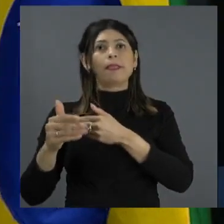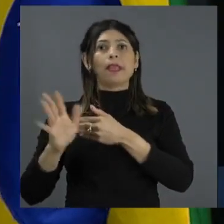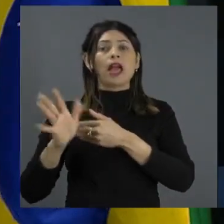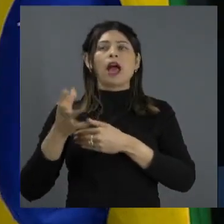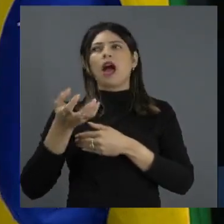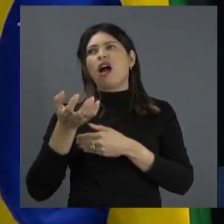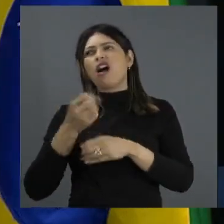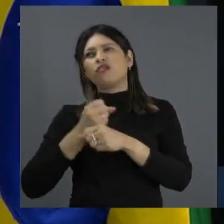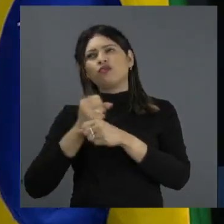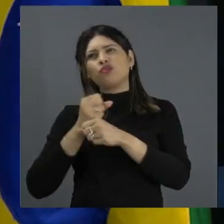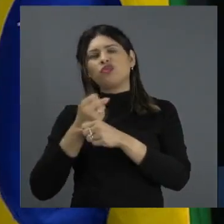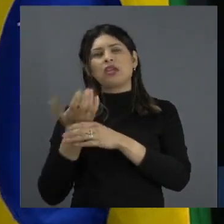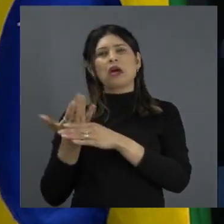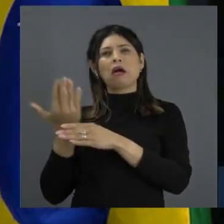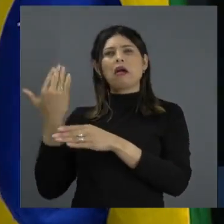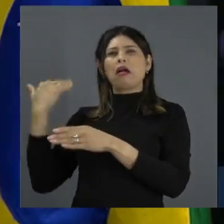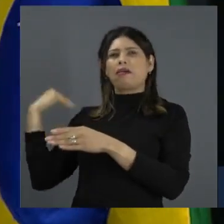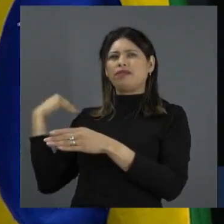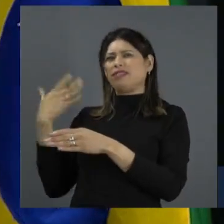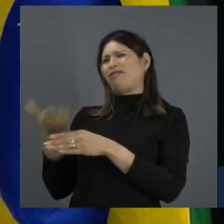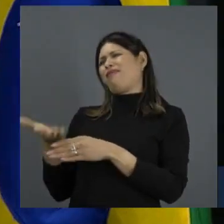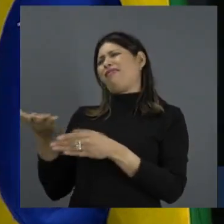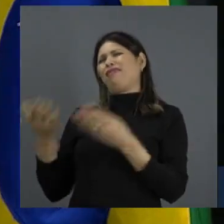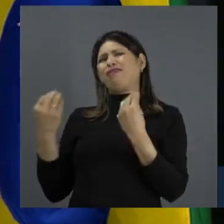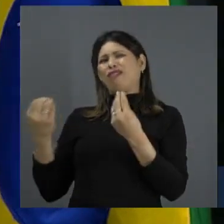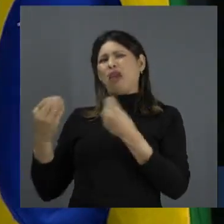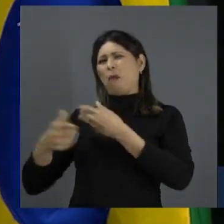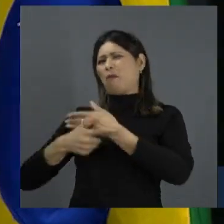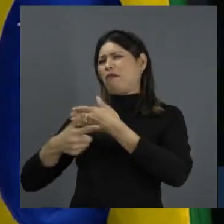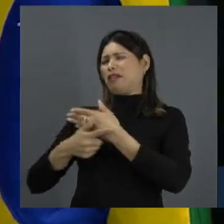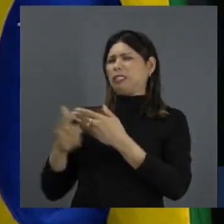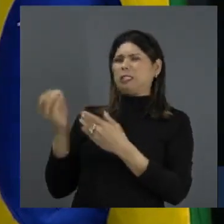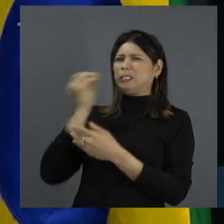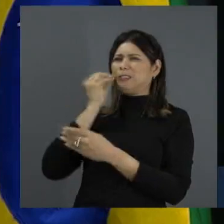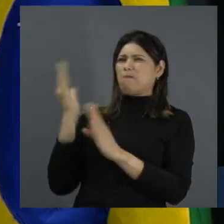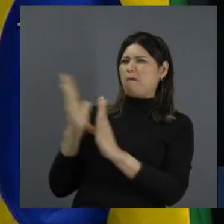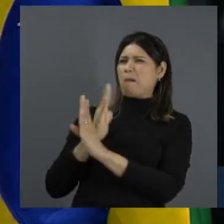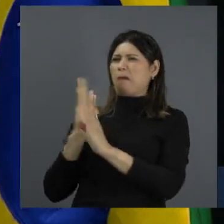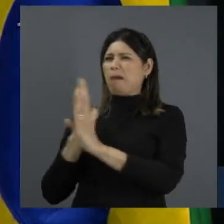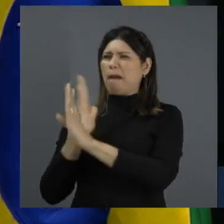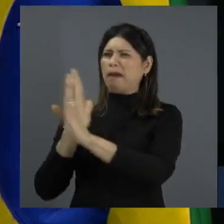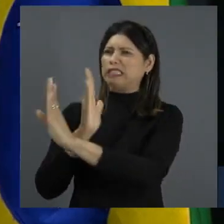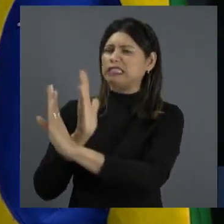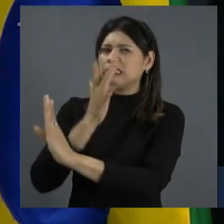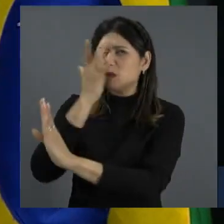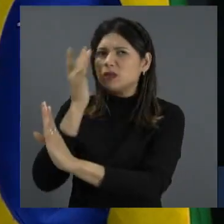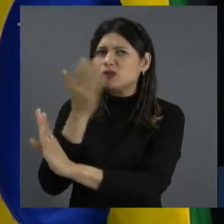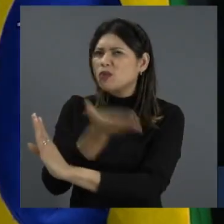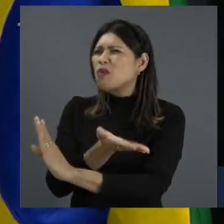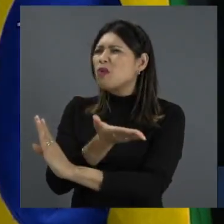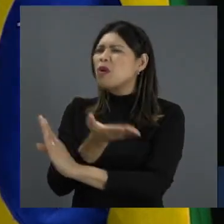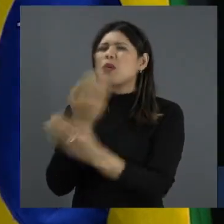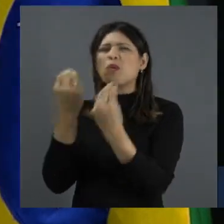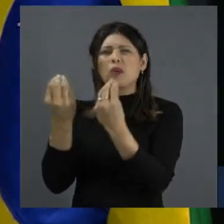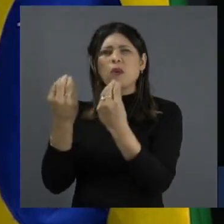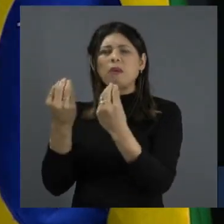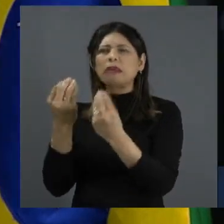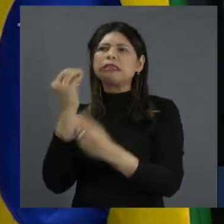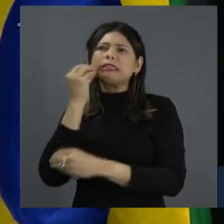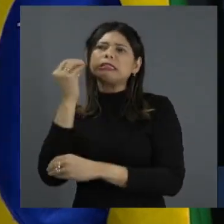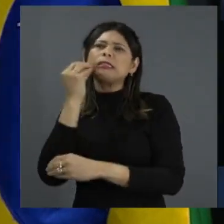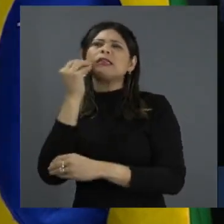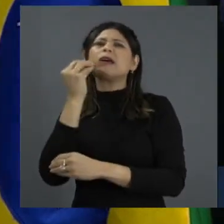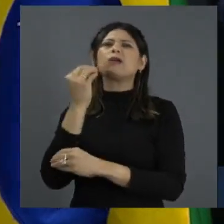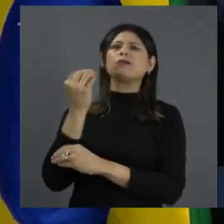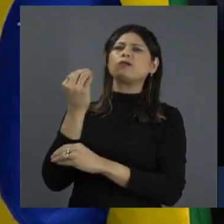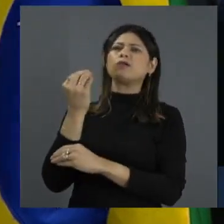alguns colegas votaram, está se prestando um papel de perseguir gente. Está se prestando um papel de intimidar pessoas